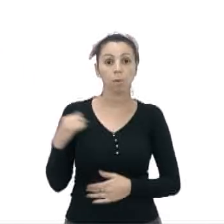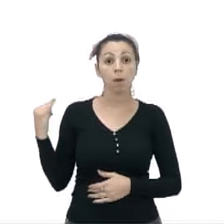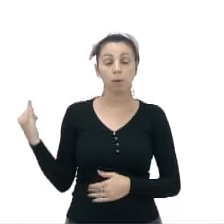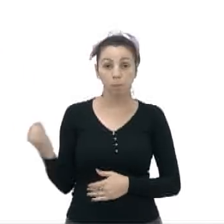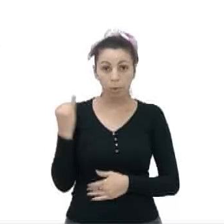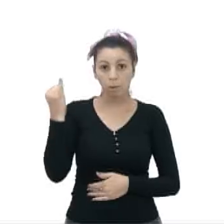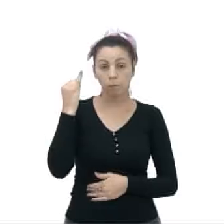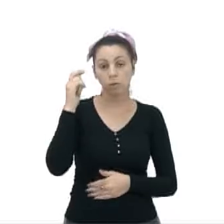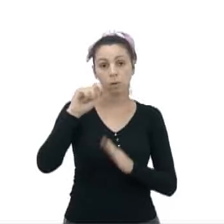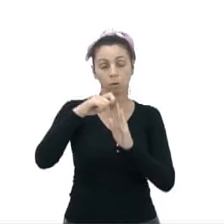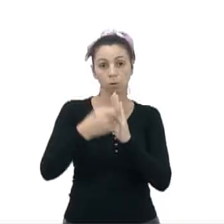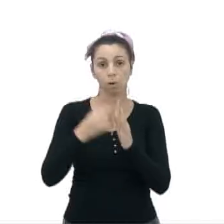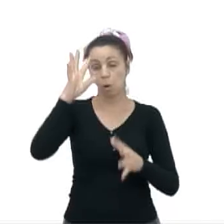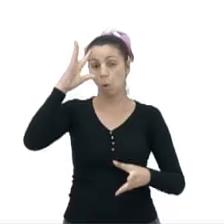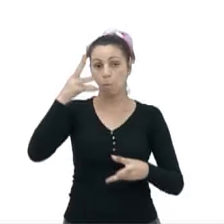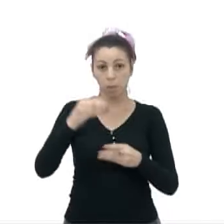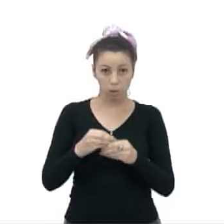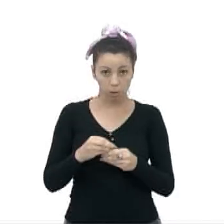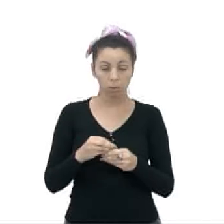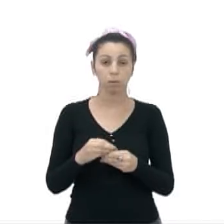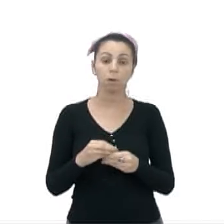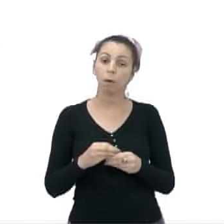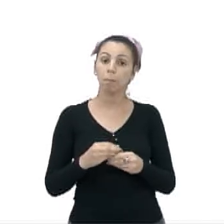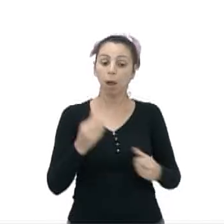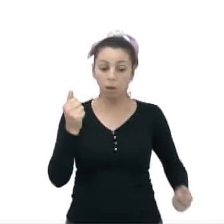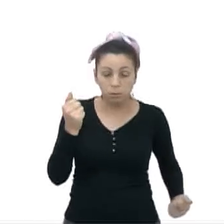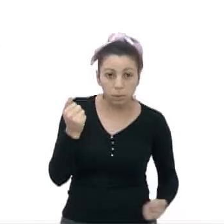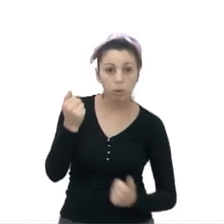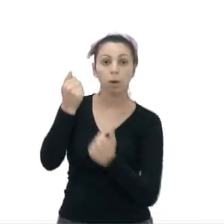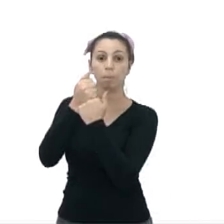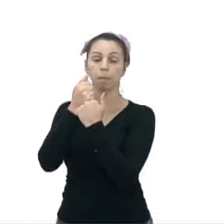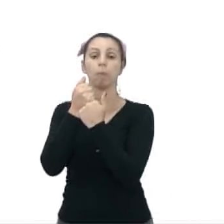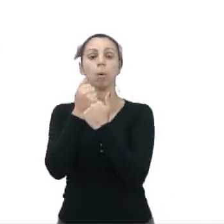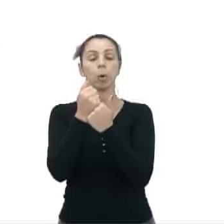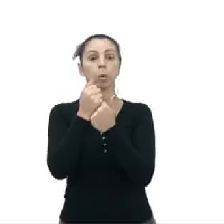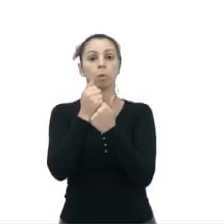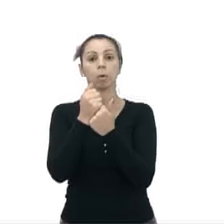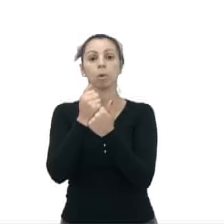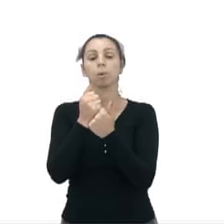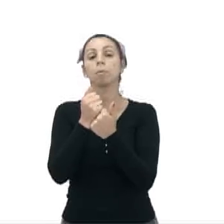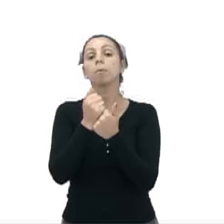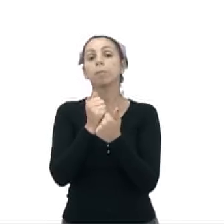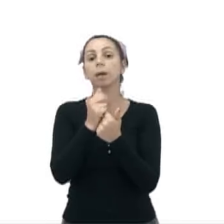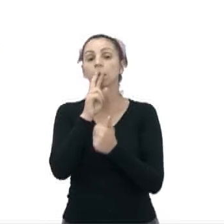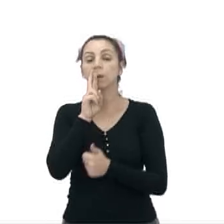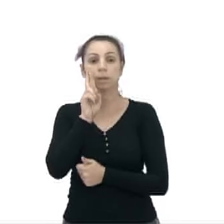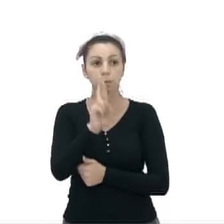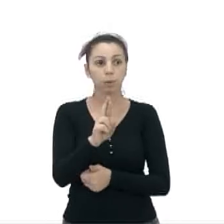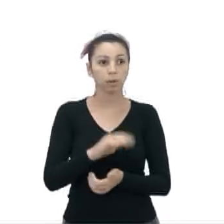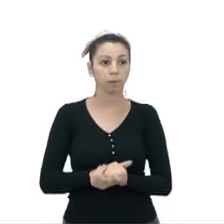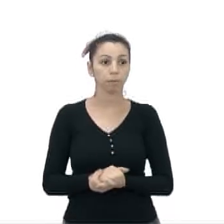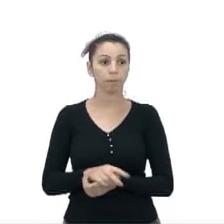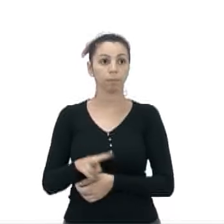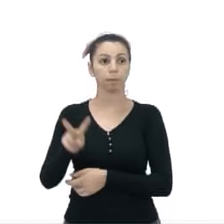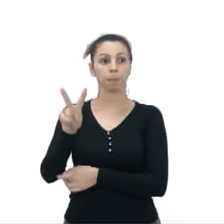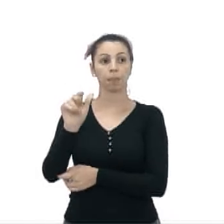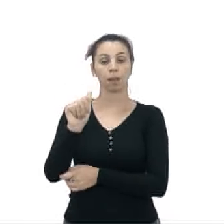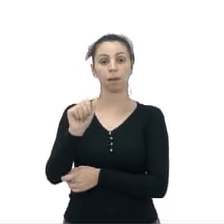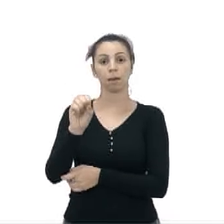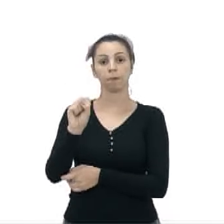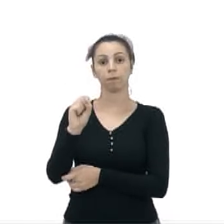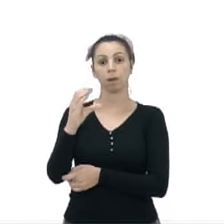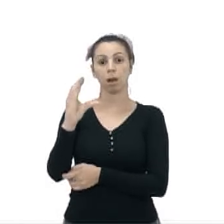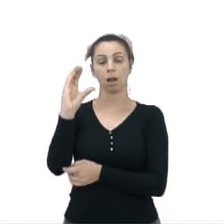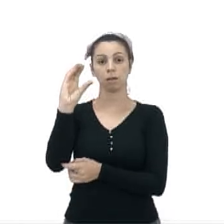vocês entendam bem o texto para que o texto possa servir de suporte na solução das questões que vêm à frente. Então aqui o texto